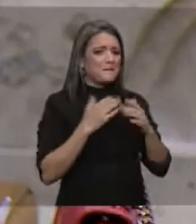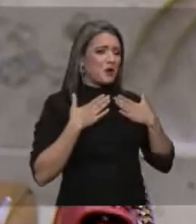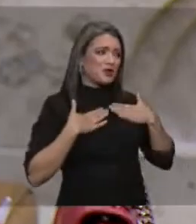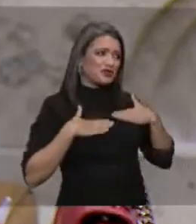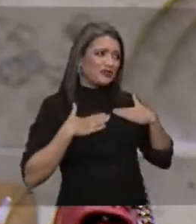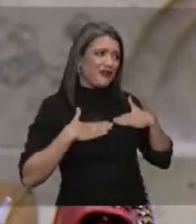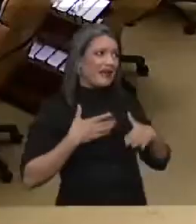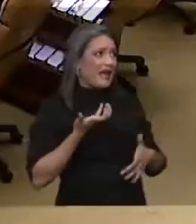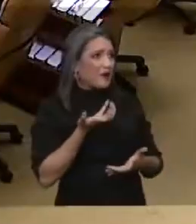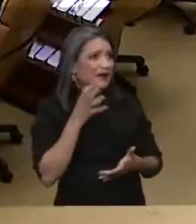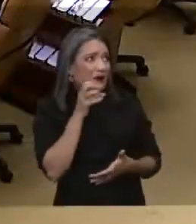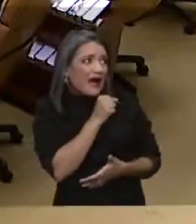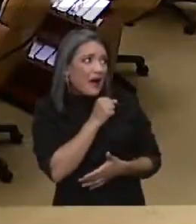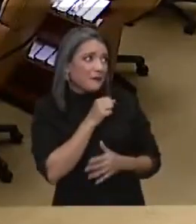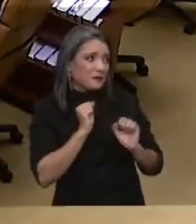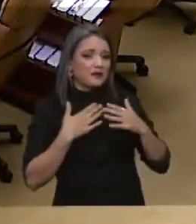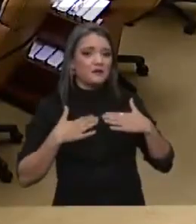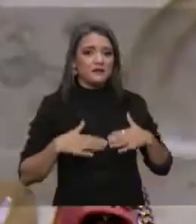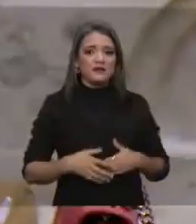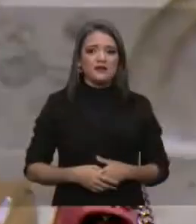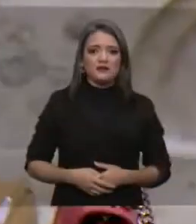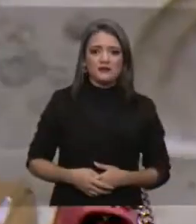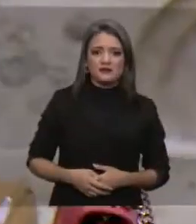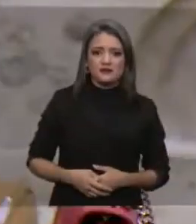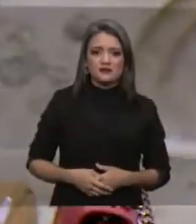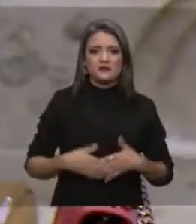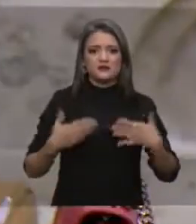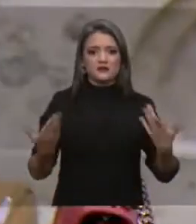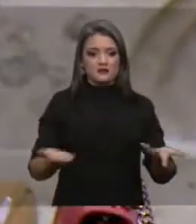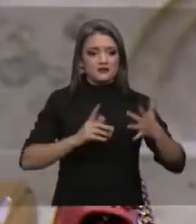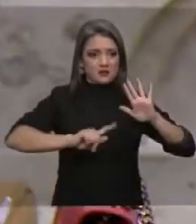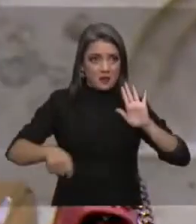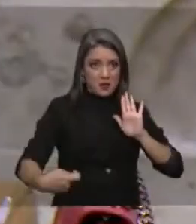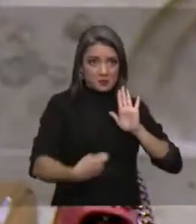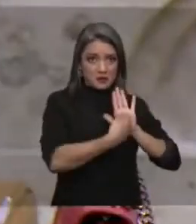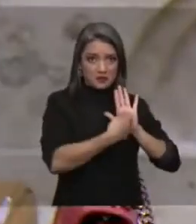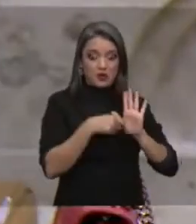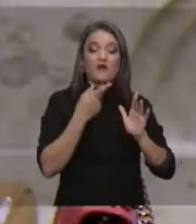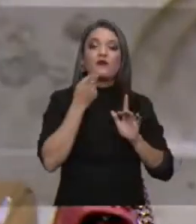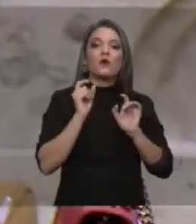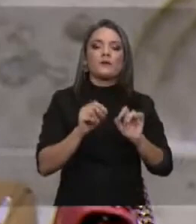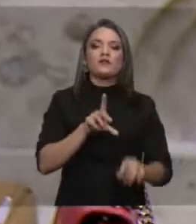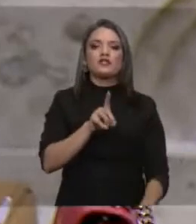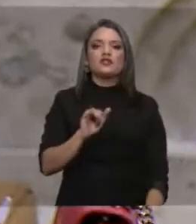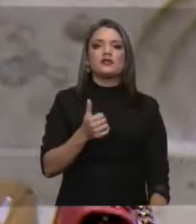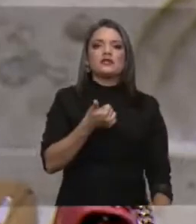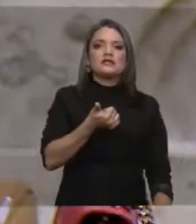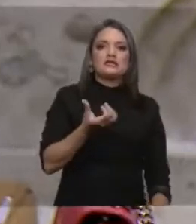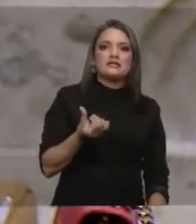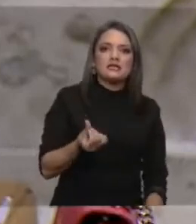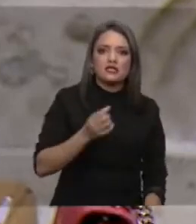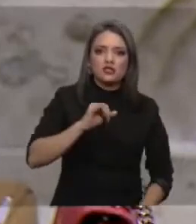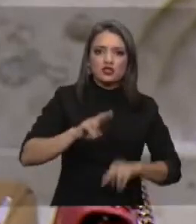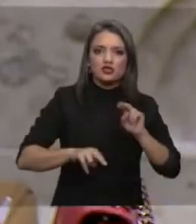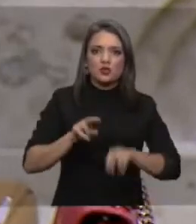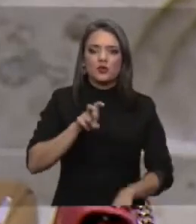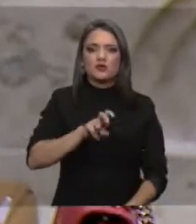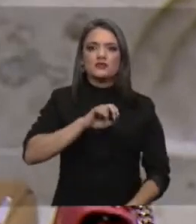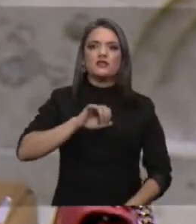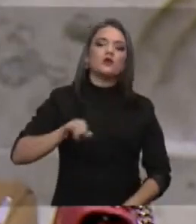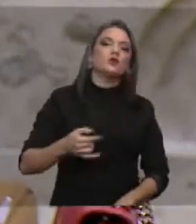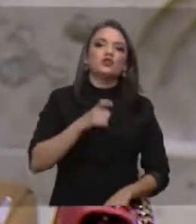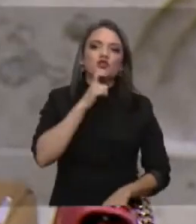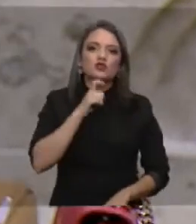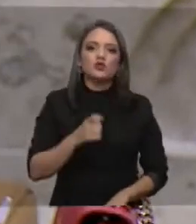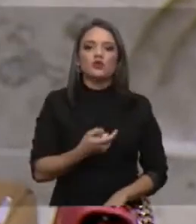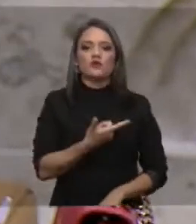ser rápida. Não. A exordial acusatória narra que nos dias 16 de junho e 5 de julho de 2020, o